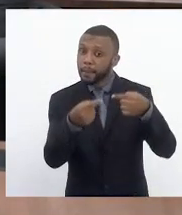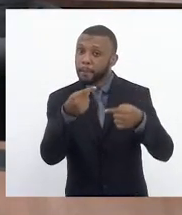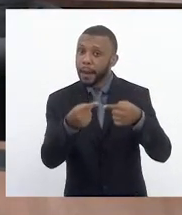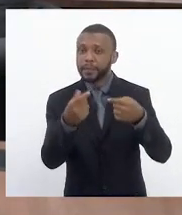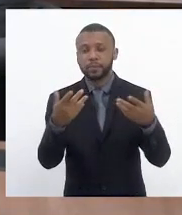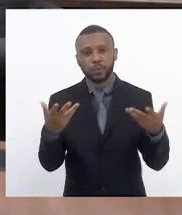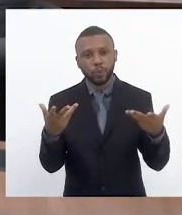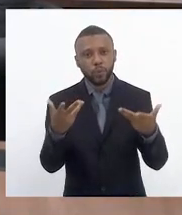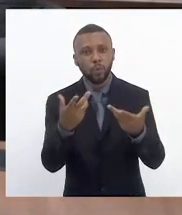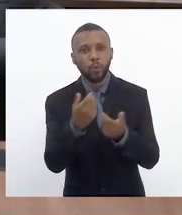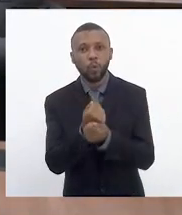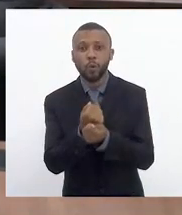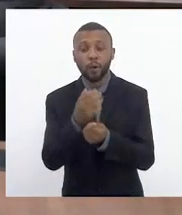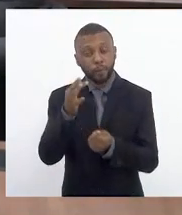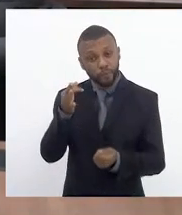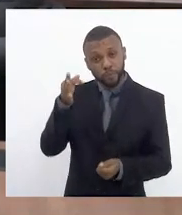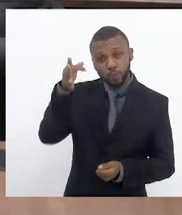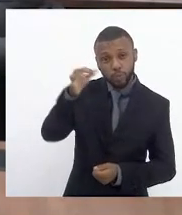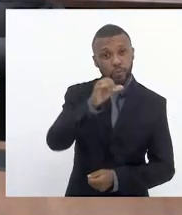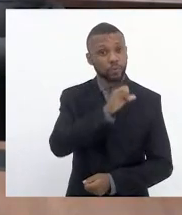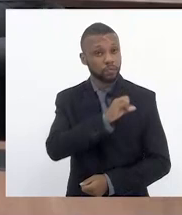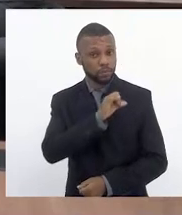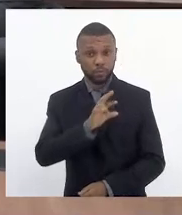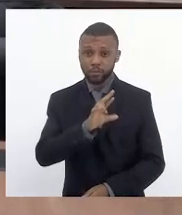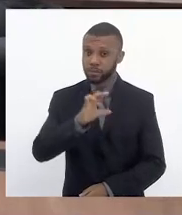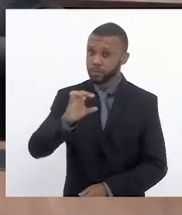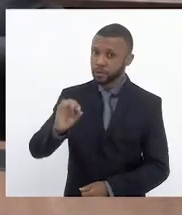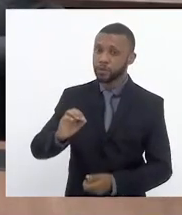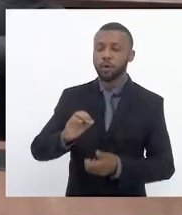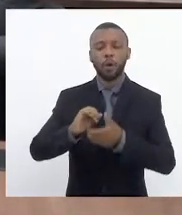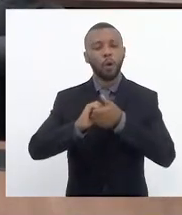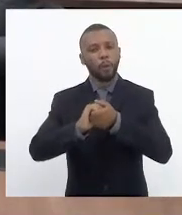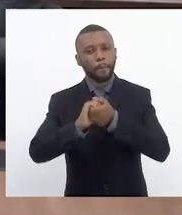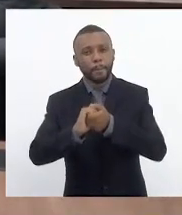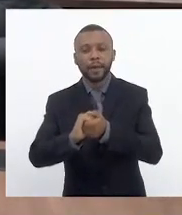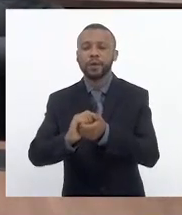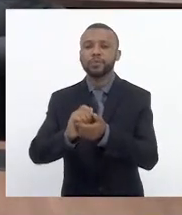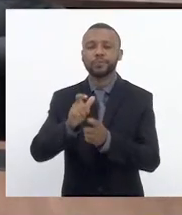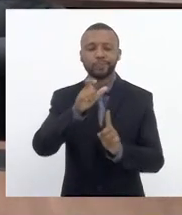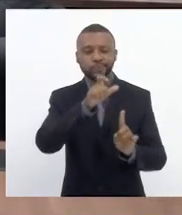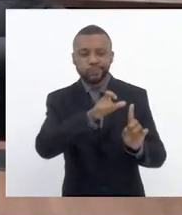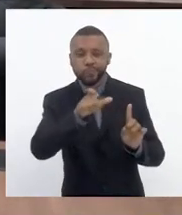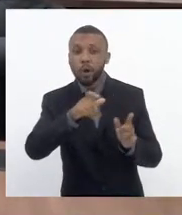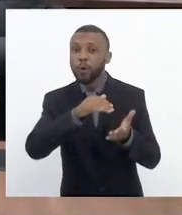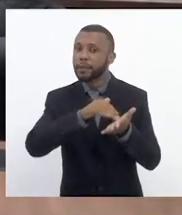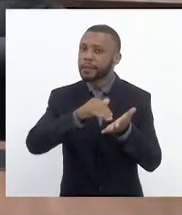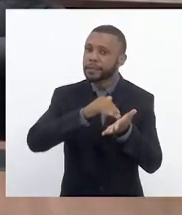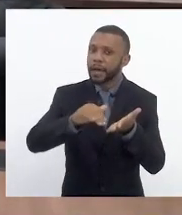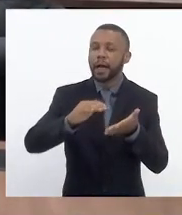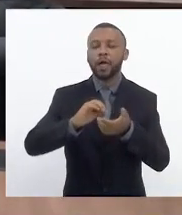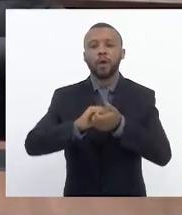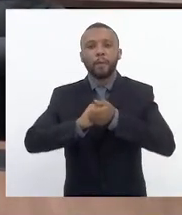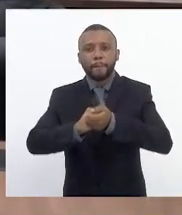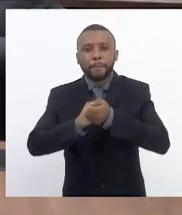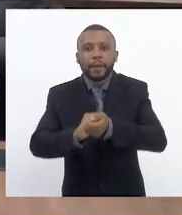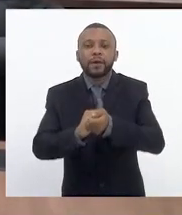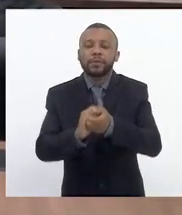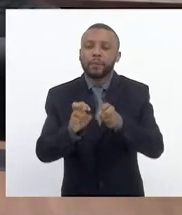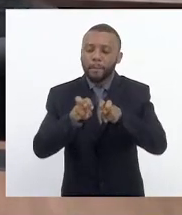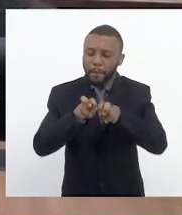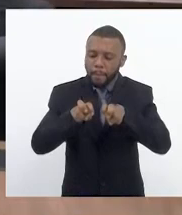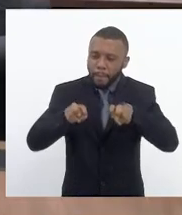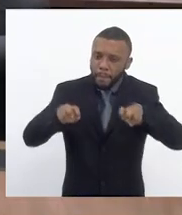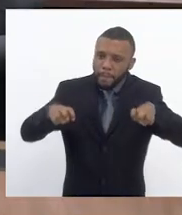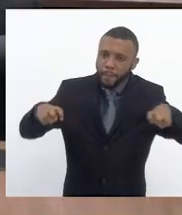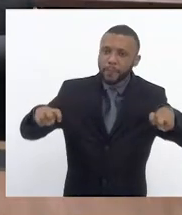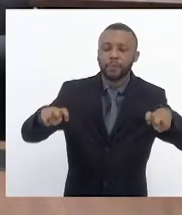do Estado do Rio de Janeiro comprimento o secretário cumprimenta a todos os outros membros de dessa